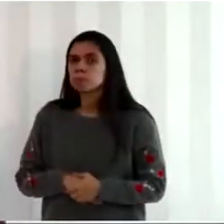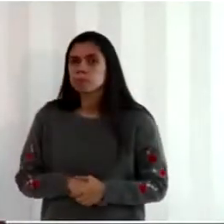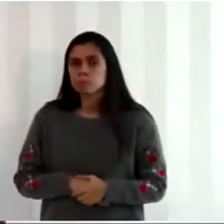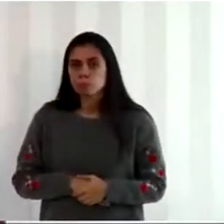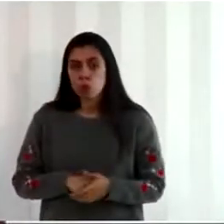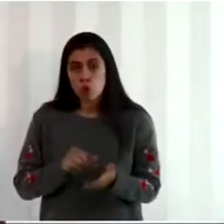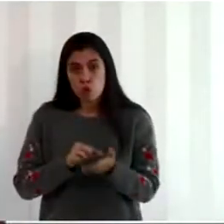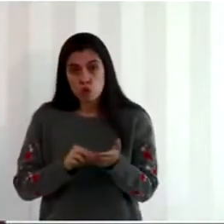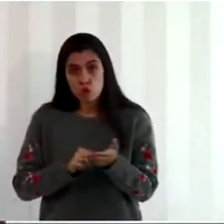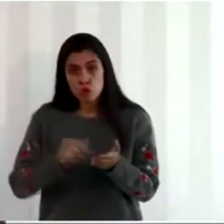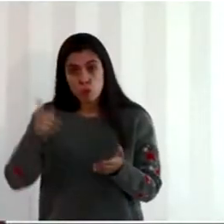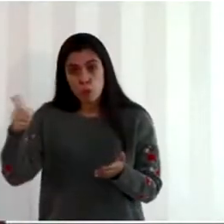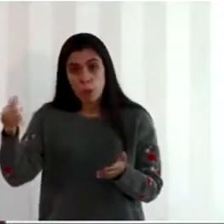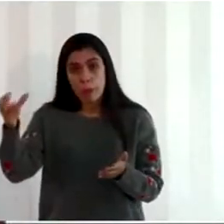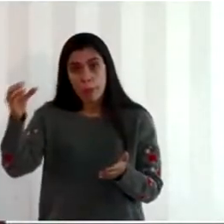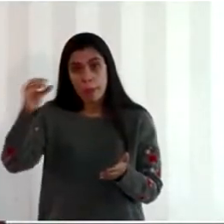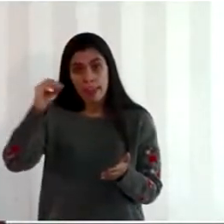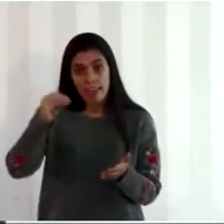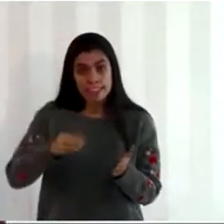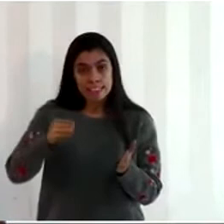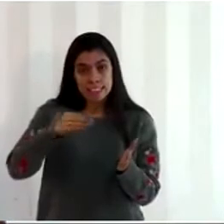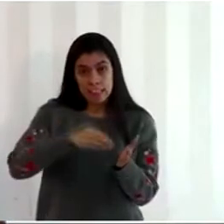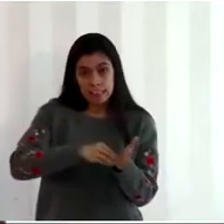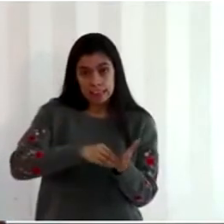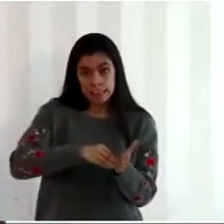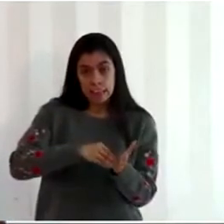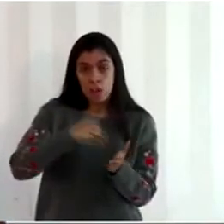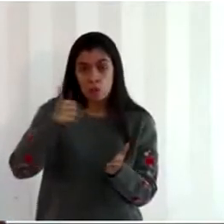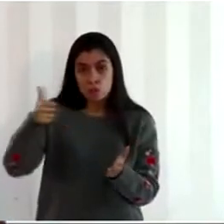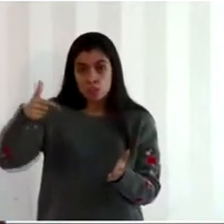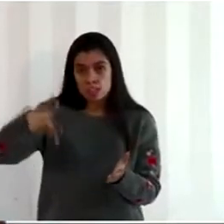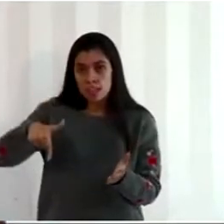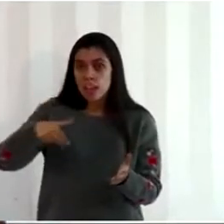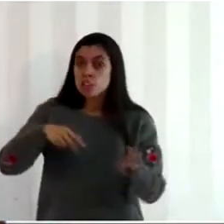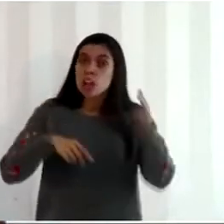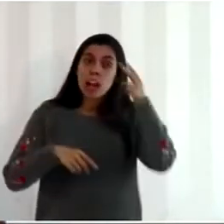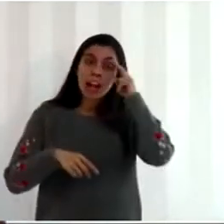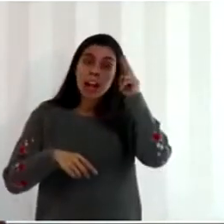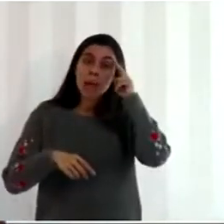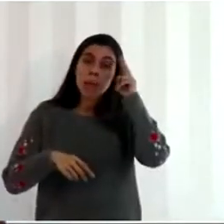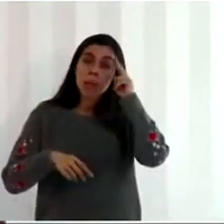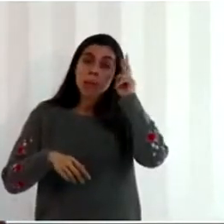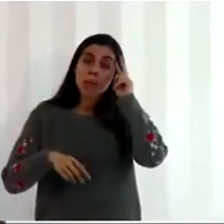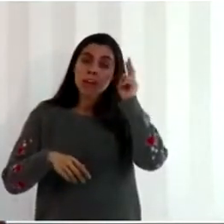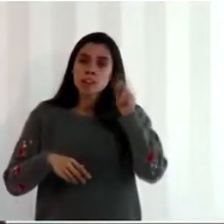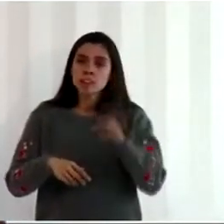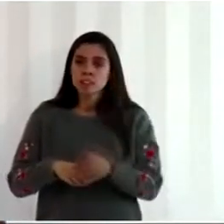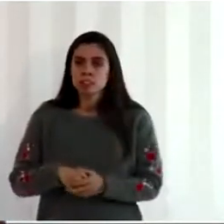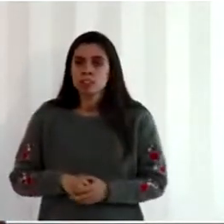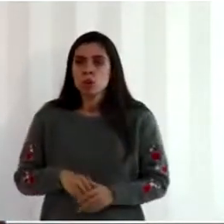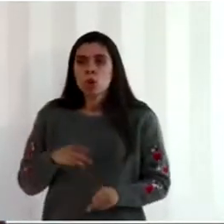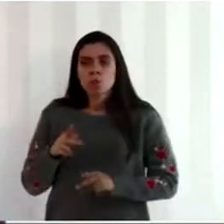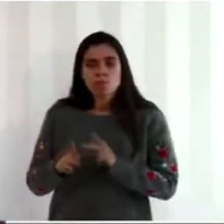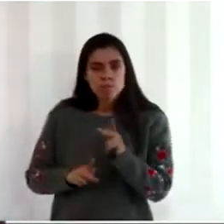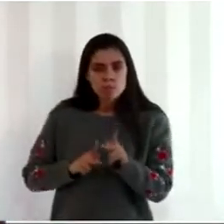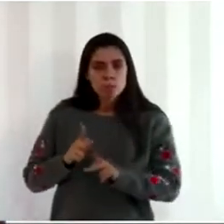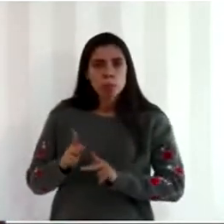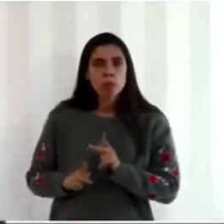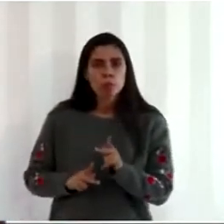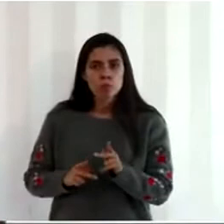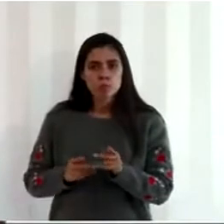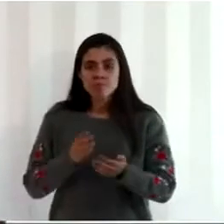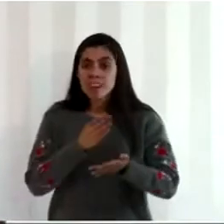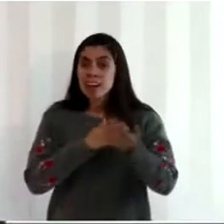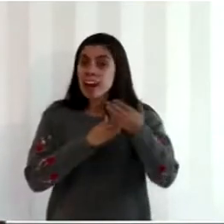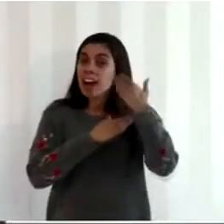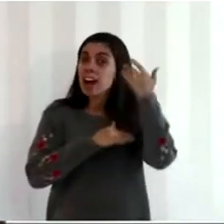embora a narrativa parece que está acontecendo coisas novas, ele está lembrando do estado do povo, da condição do povo, antes